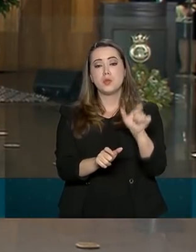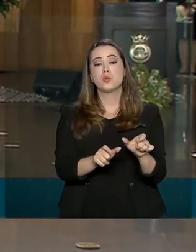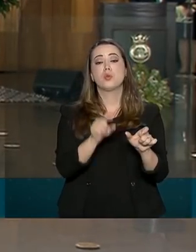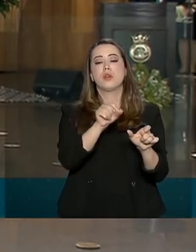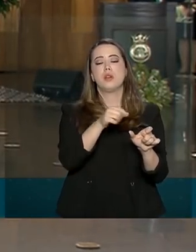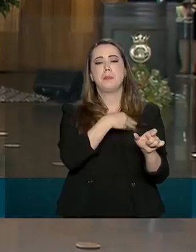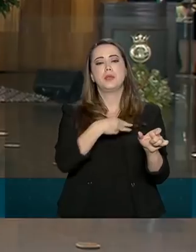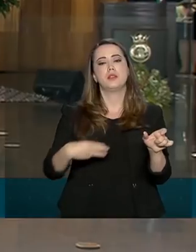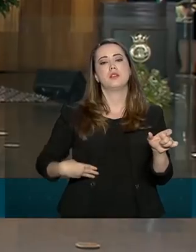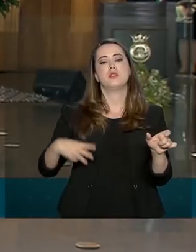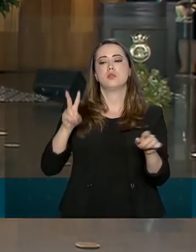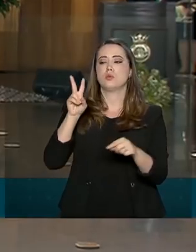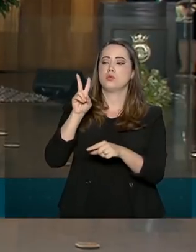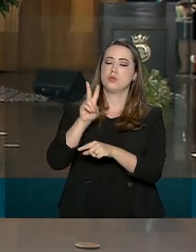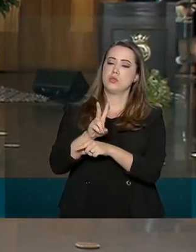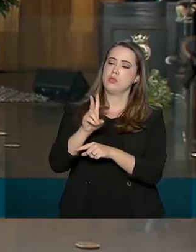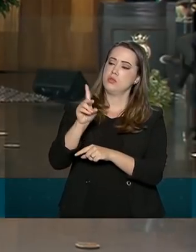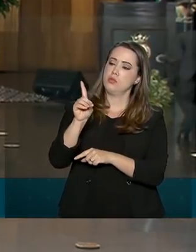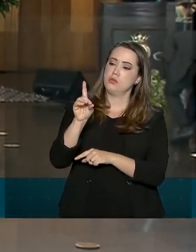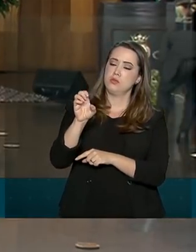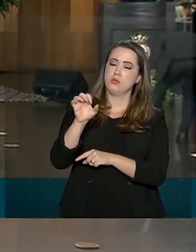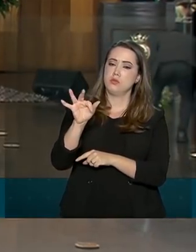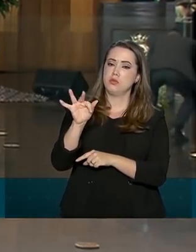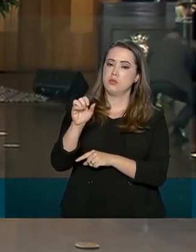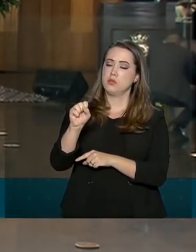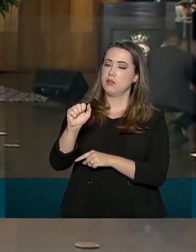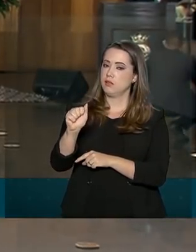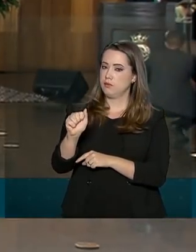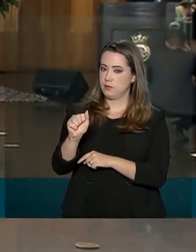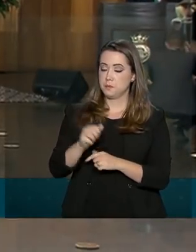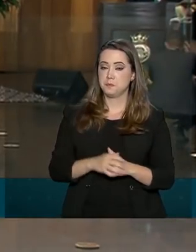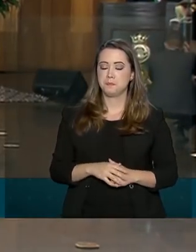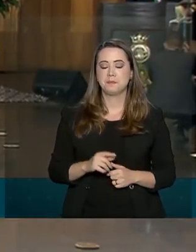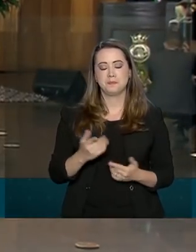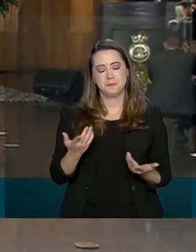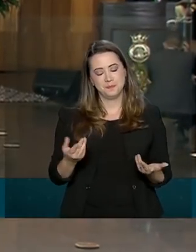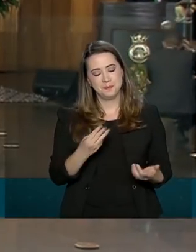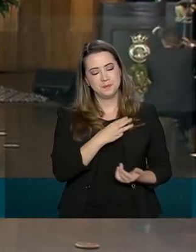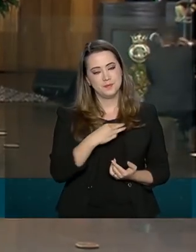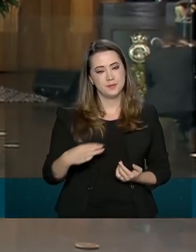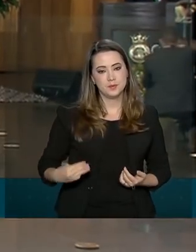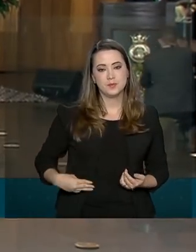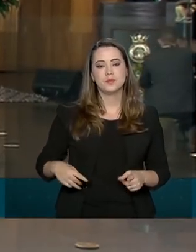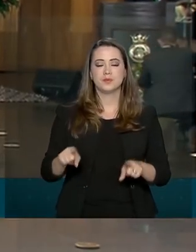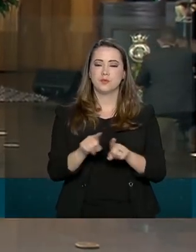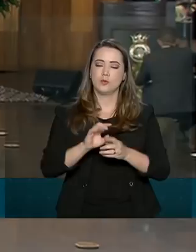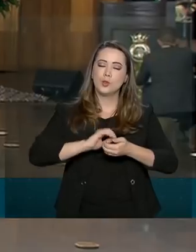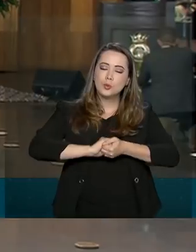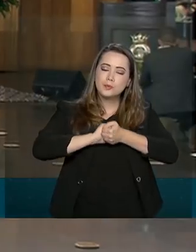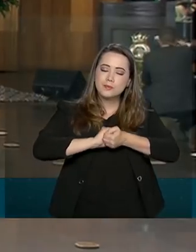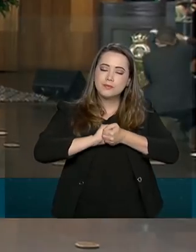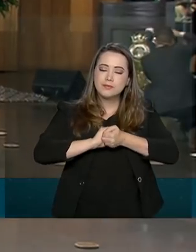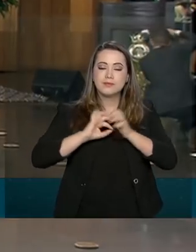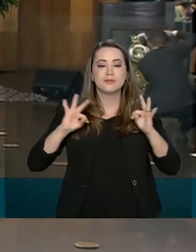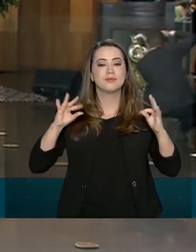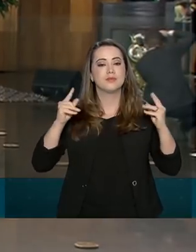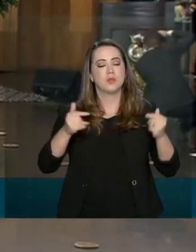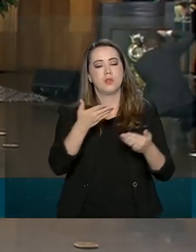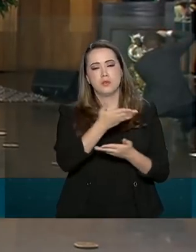Senhores ministros, meus cumprimentos a todos pela competência,